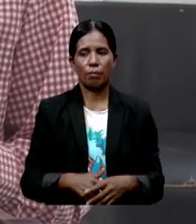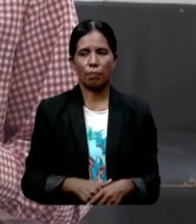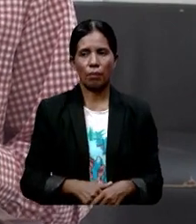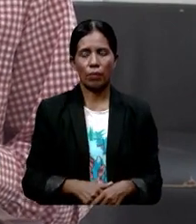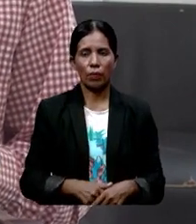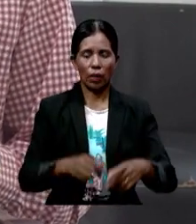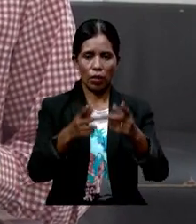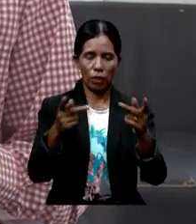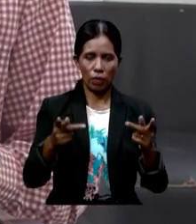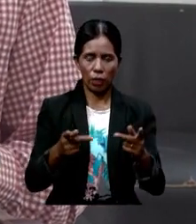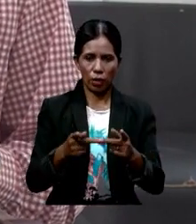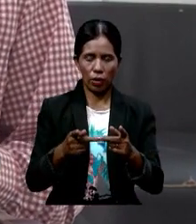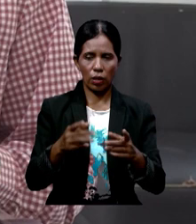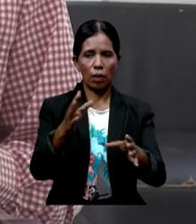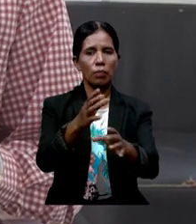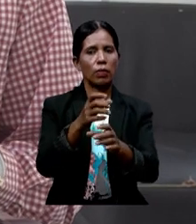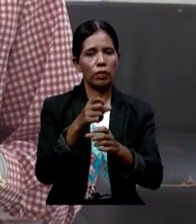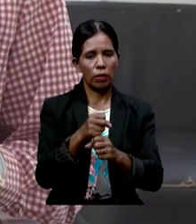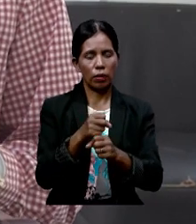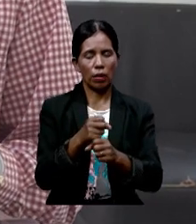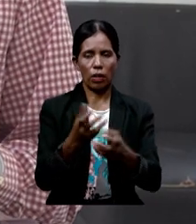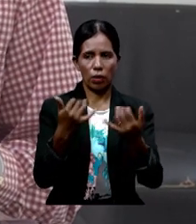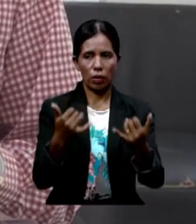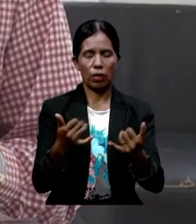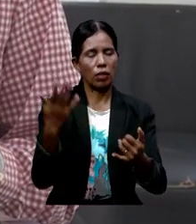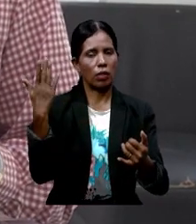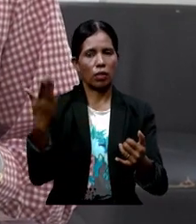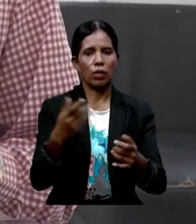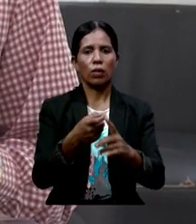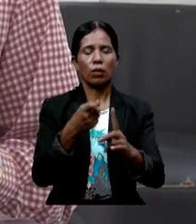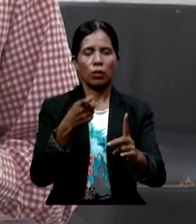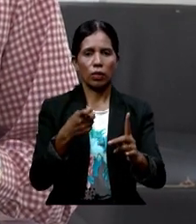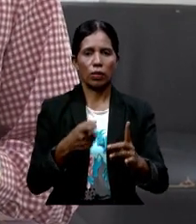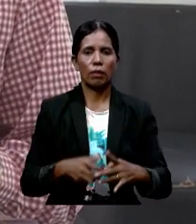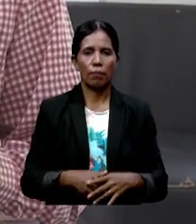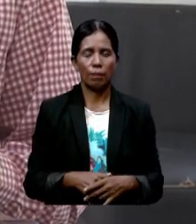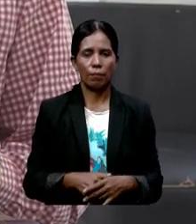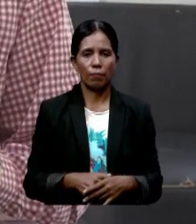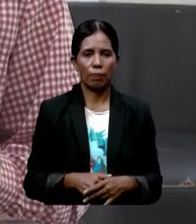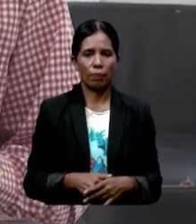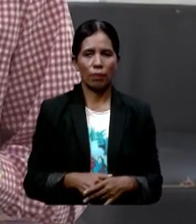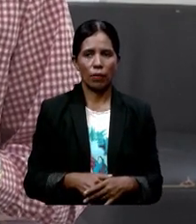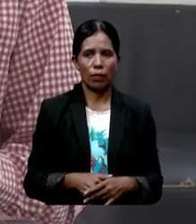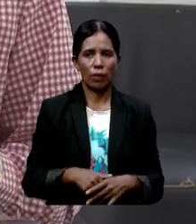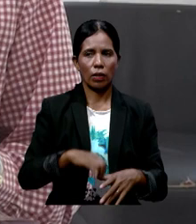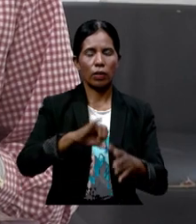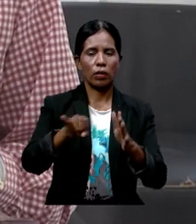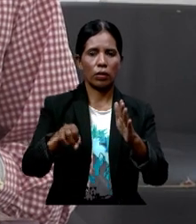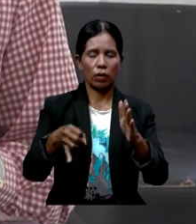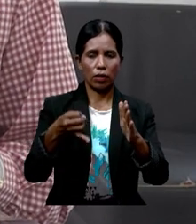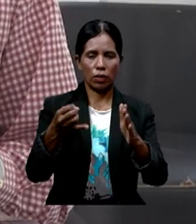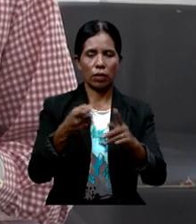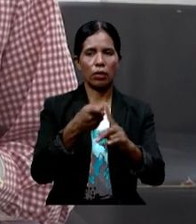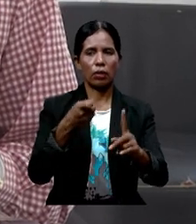área nebe ma cobertura da daune e cobertura husite jornal sira